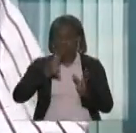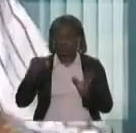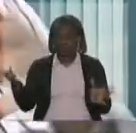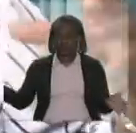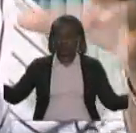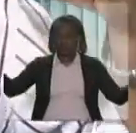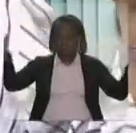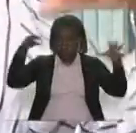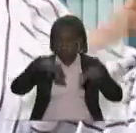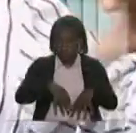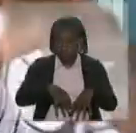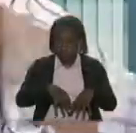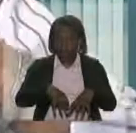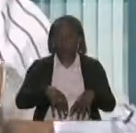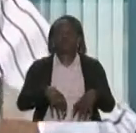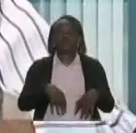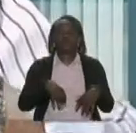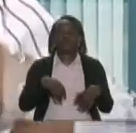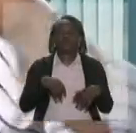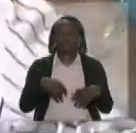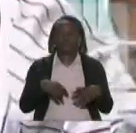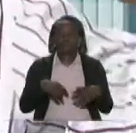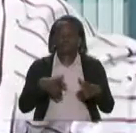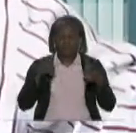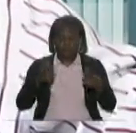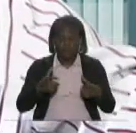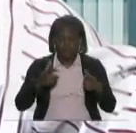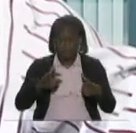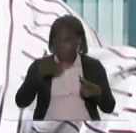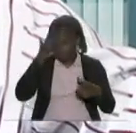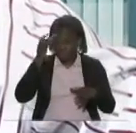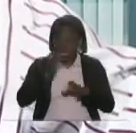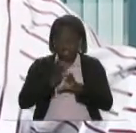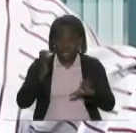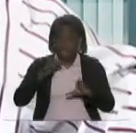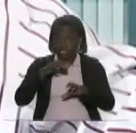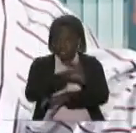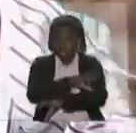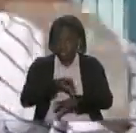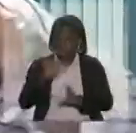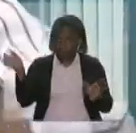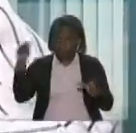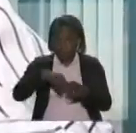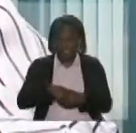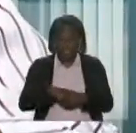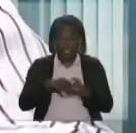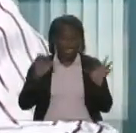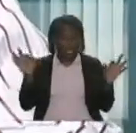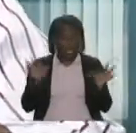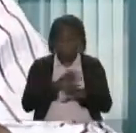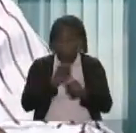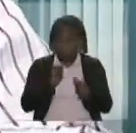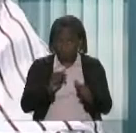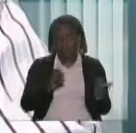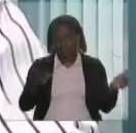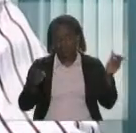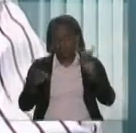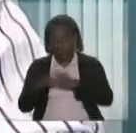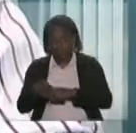e é ele é locado lá concluiu o trabalho ele volta pra que